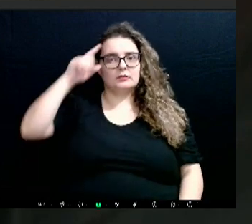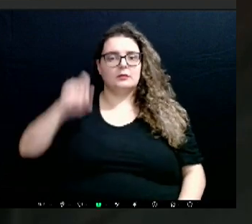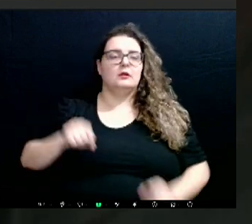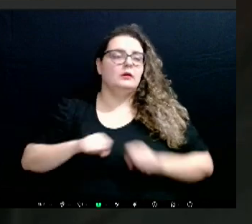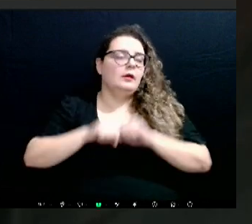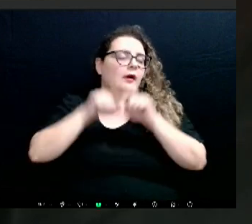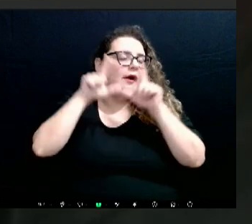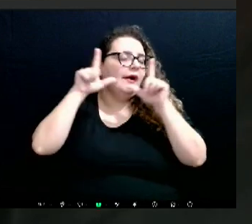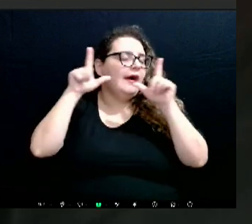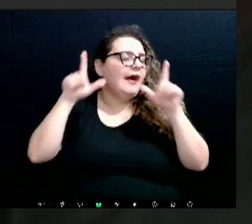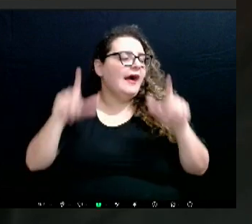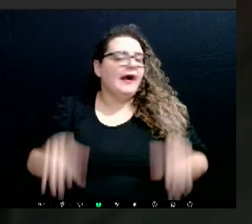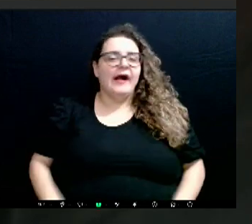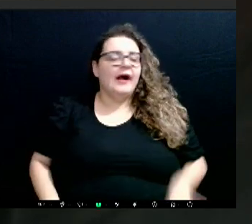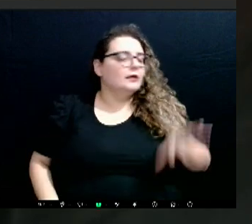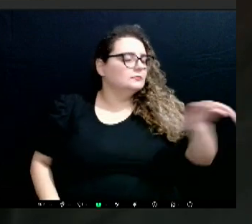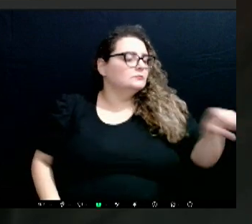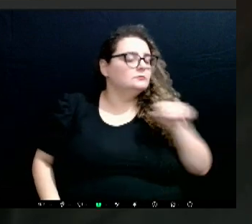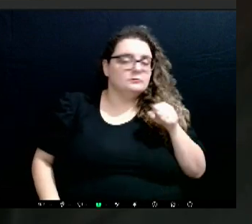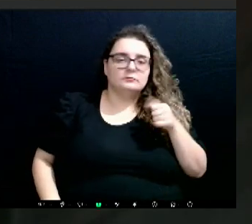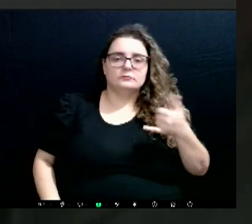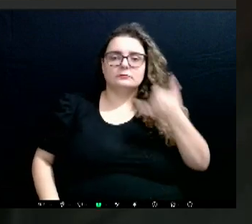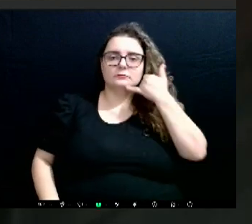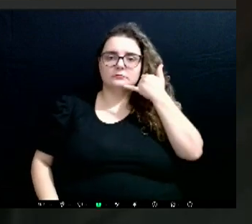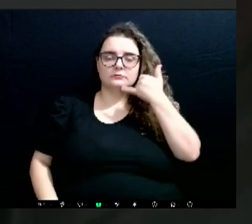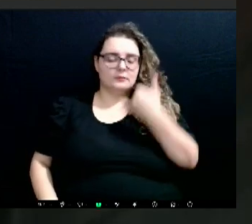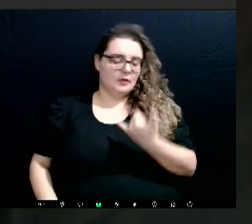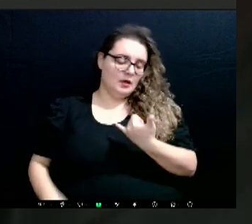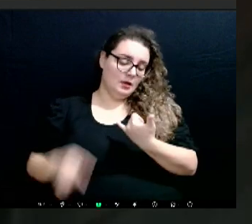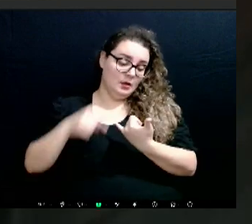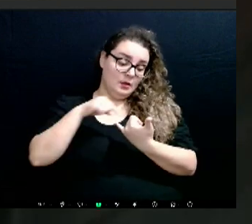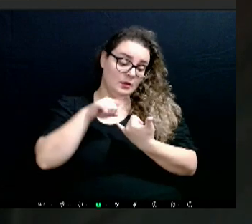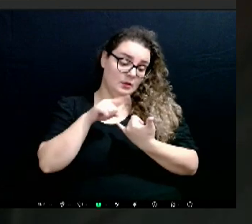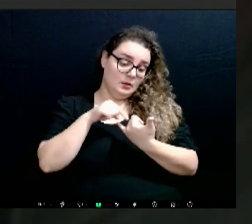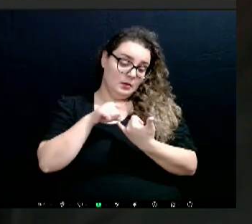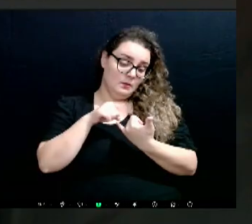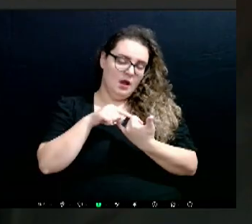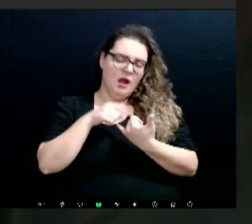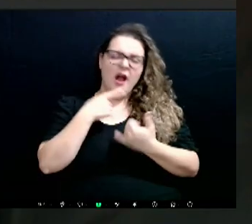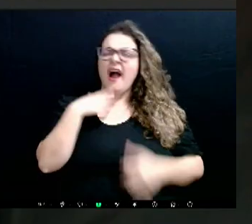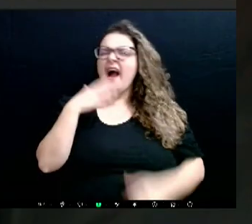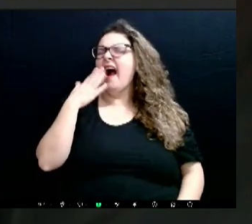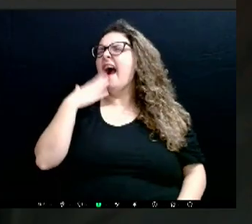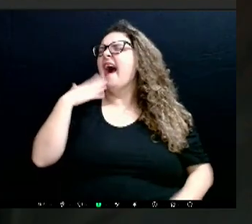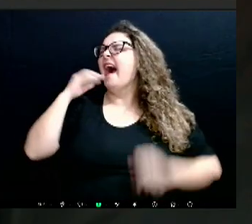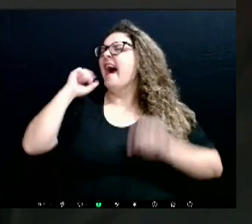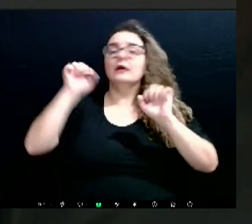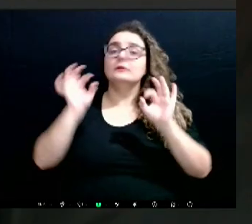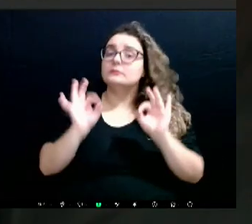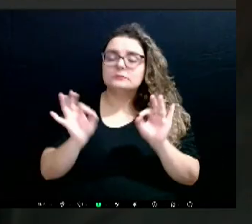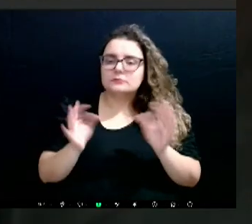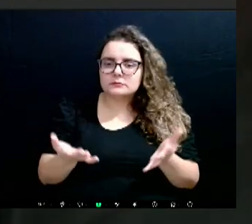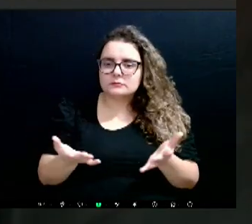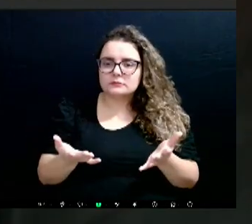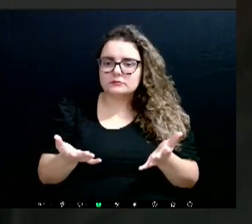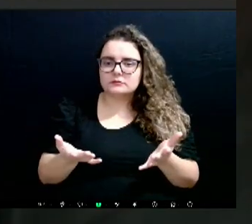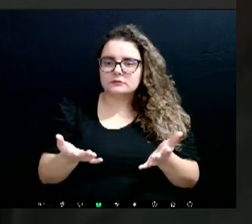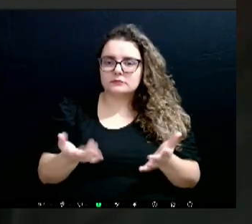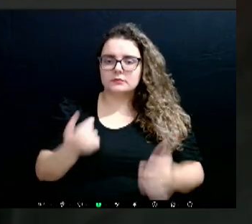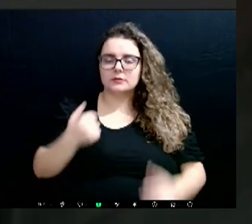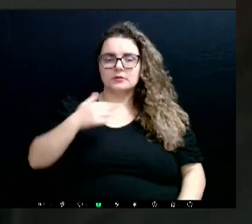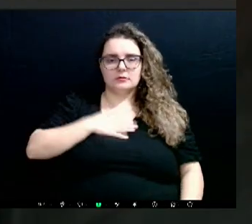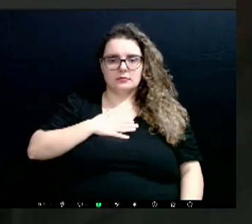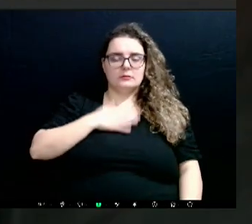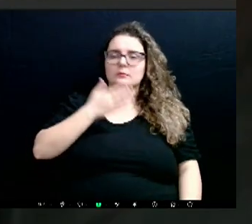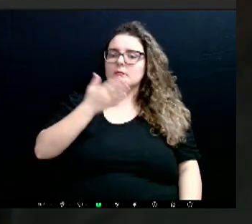assim, ó, pega o celular e já vai dar uma olhada, né? Então, assim, isso é comigo, é contigo,